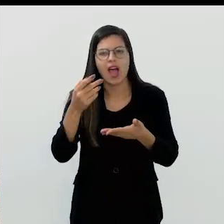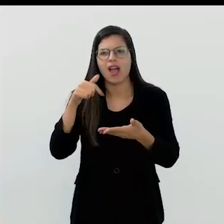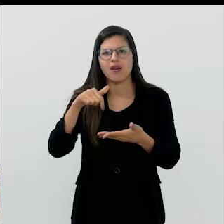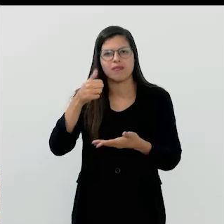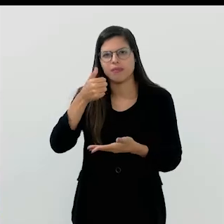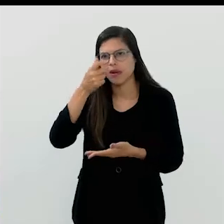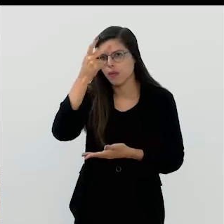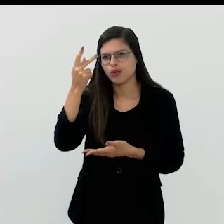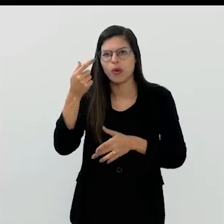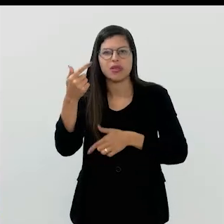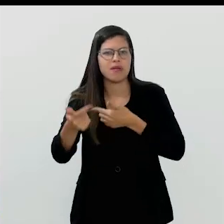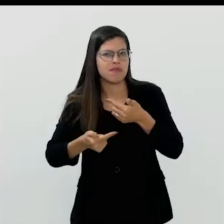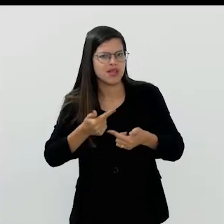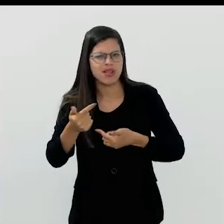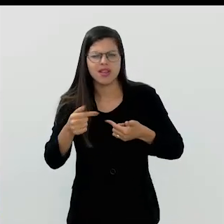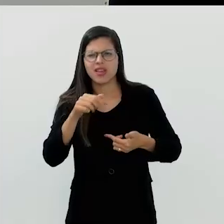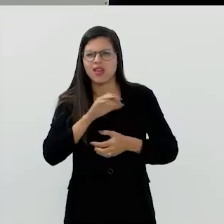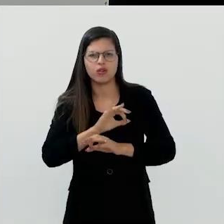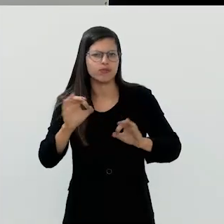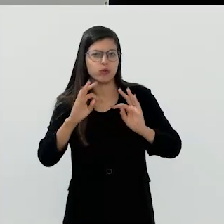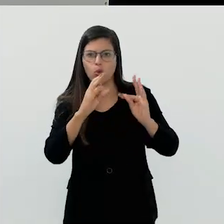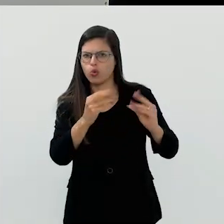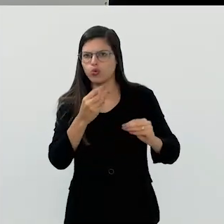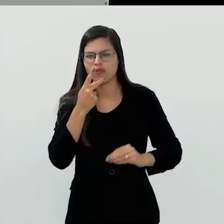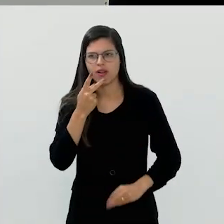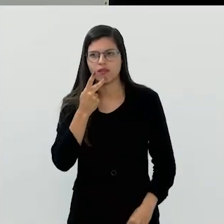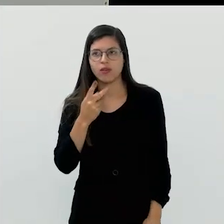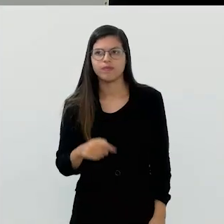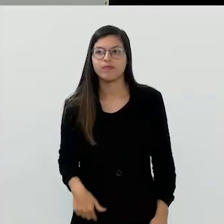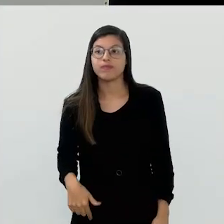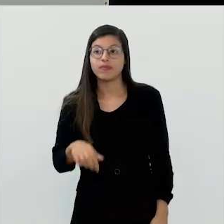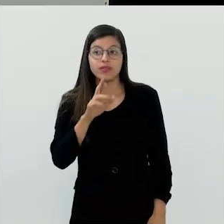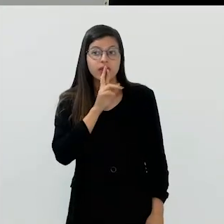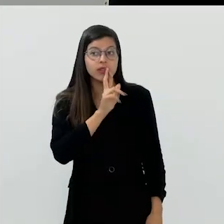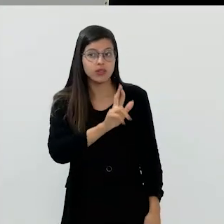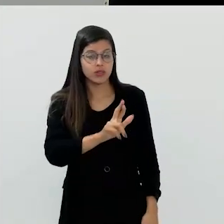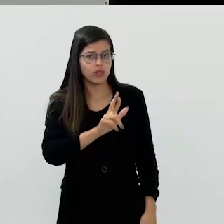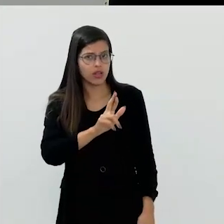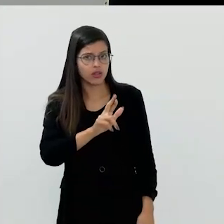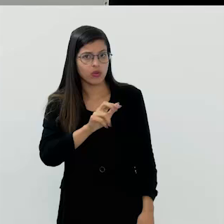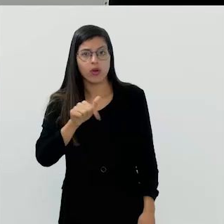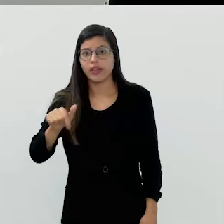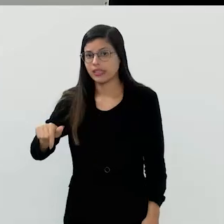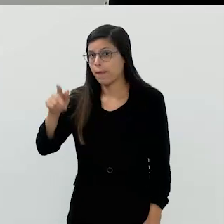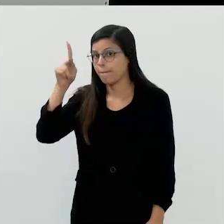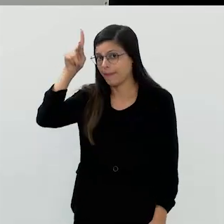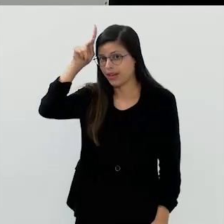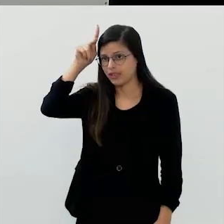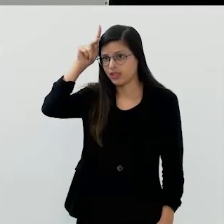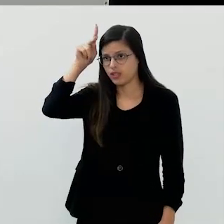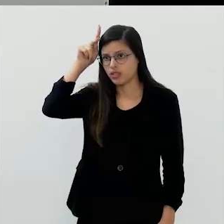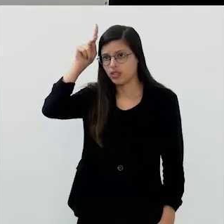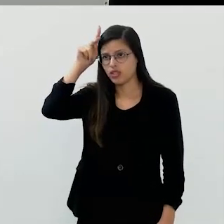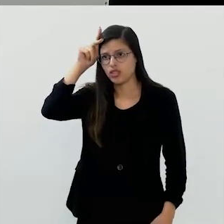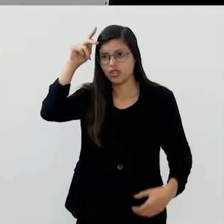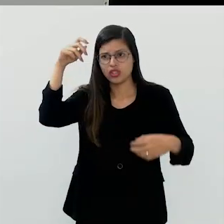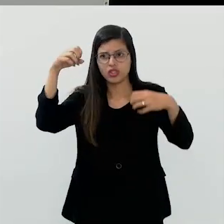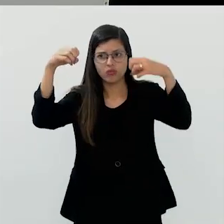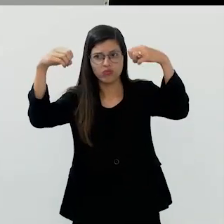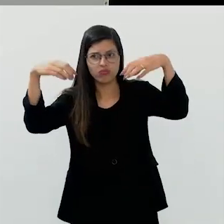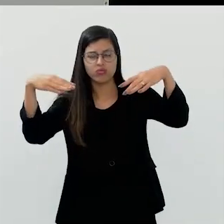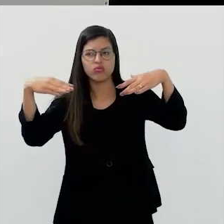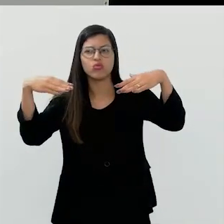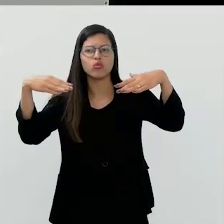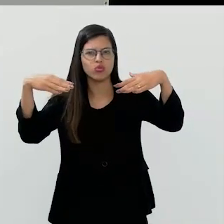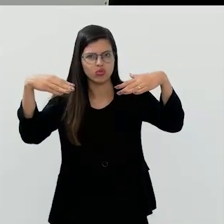O Alexandre é bacana, eu gosto muito dele. E esse é o resultado? Esse aí é em Parintins, no caso desse ano. Esse é em Parintins, por conta dos fogos e tudo